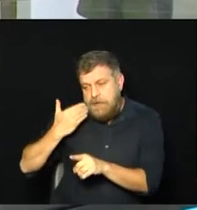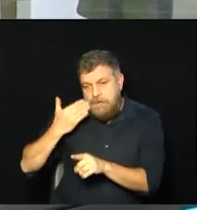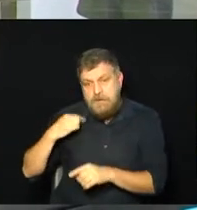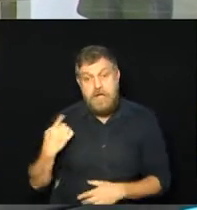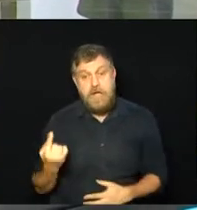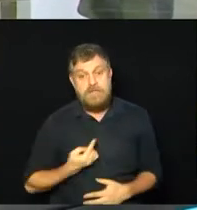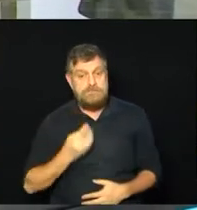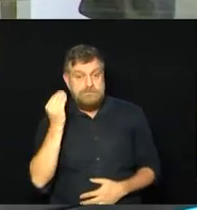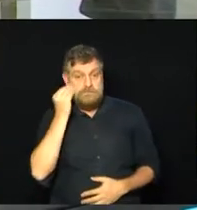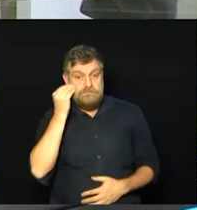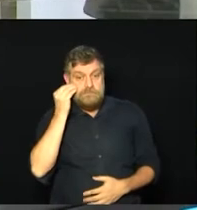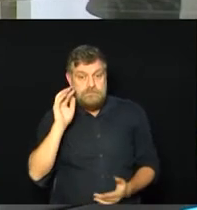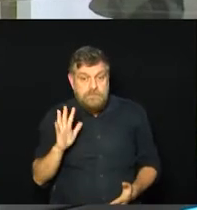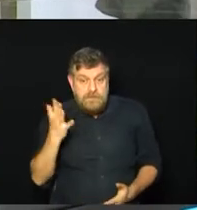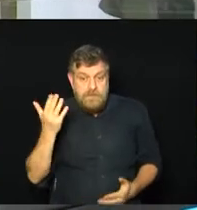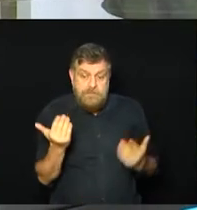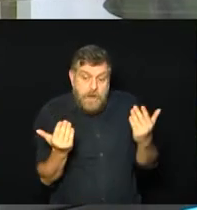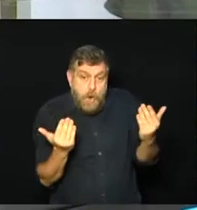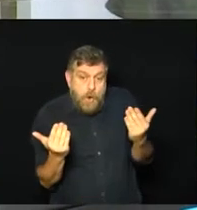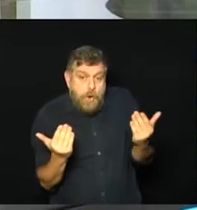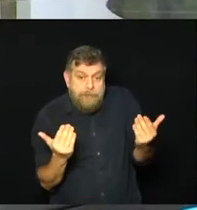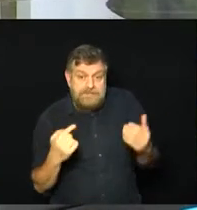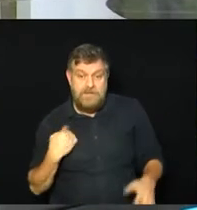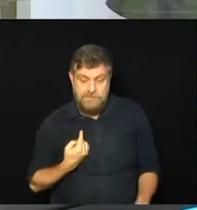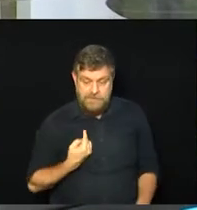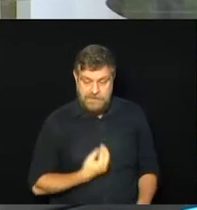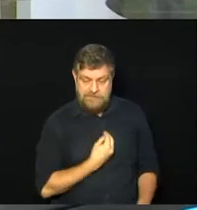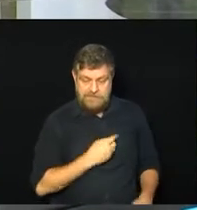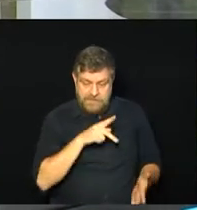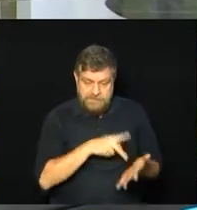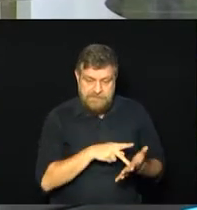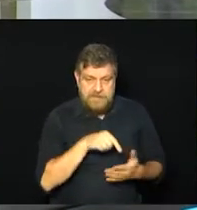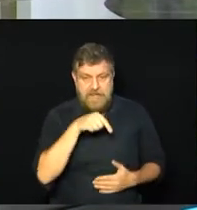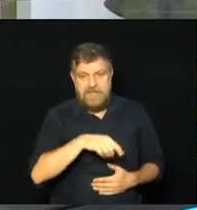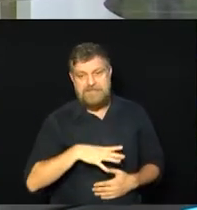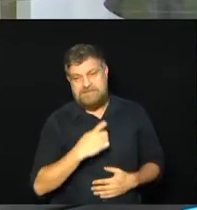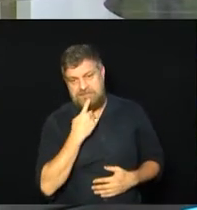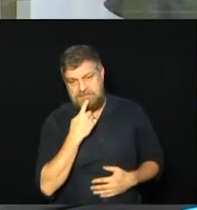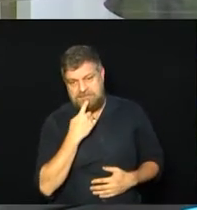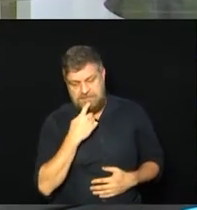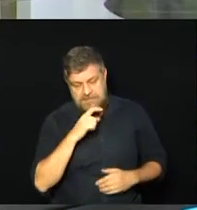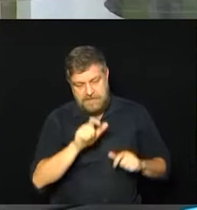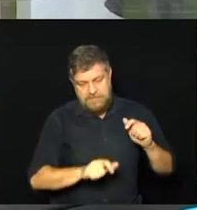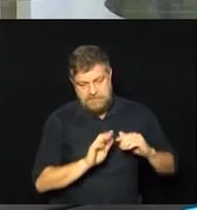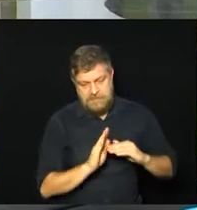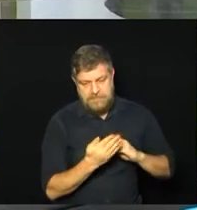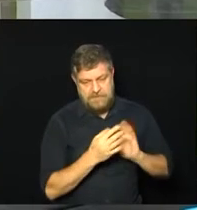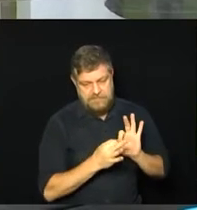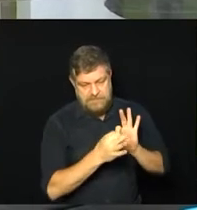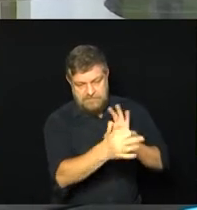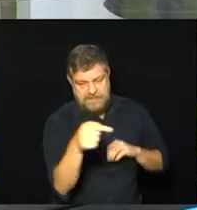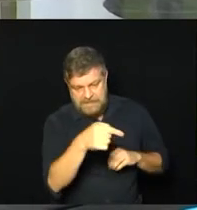tenta criar uma analogia com a nossa realidade de Campinas, com a realidade das periferias, das pessoas que estão